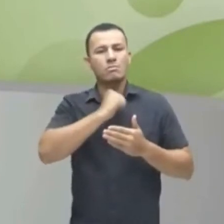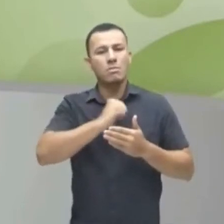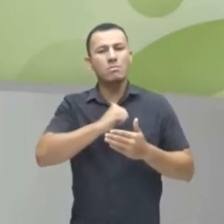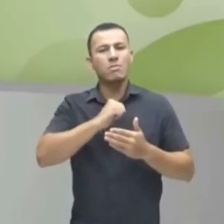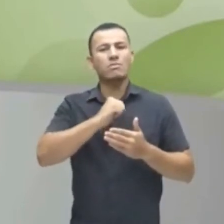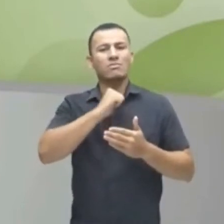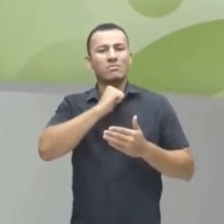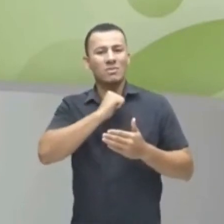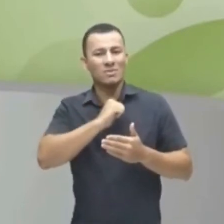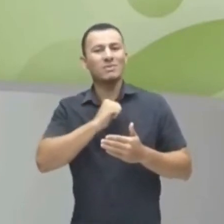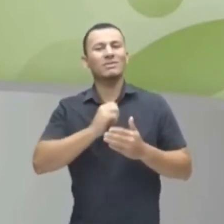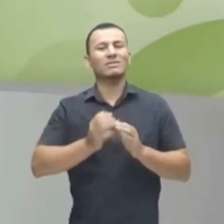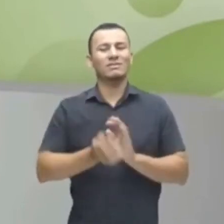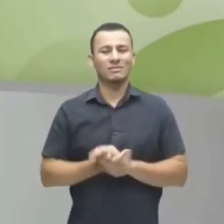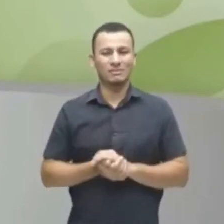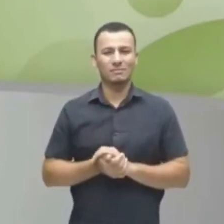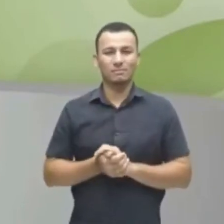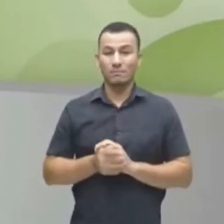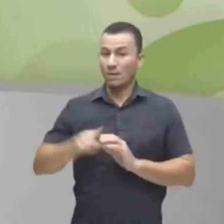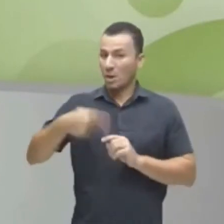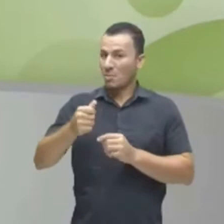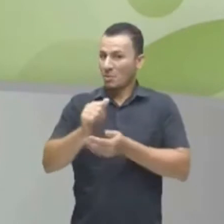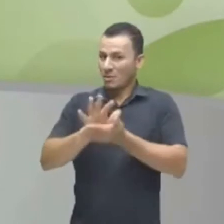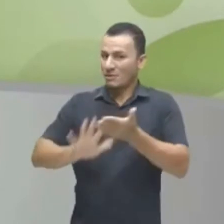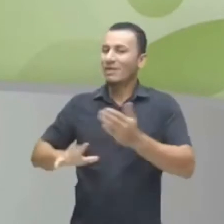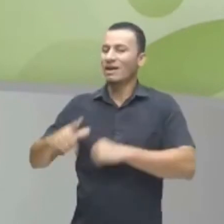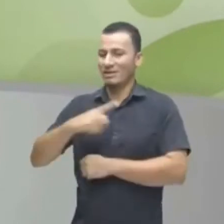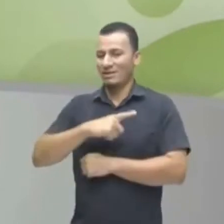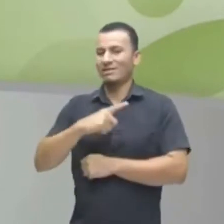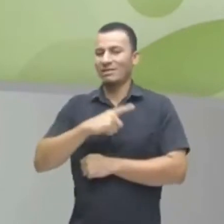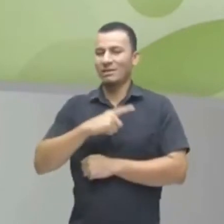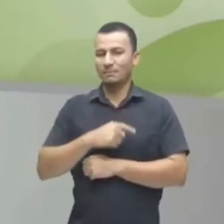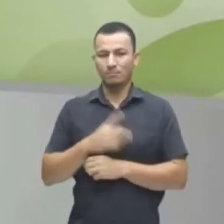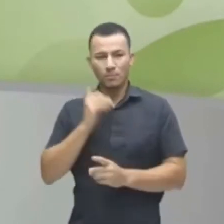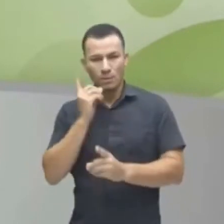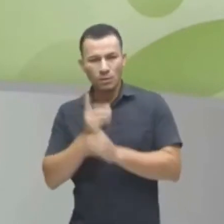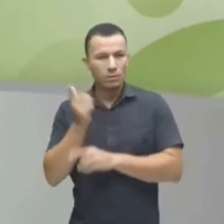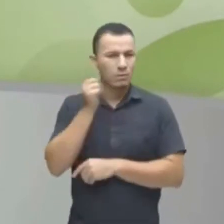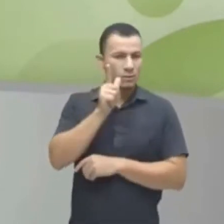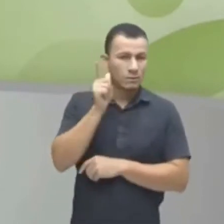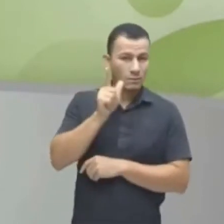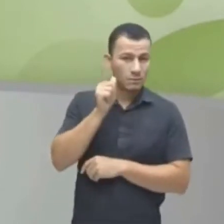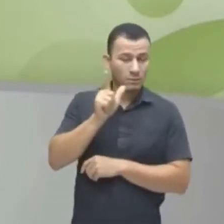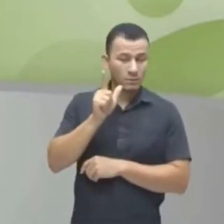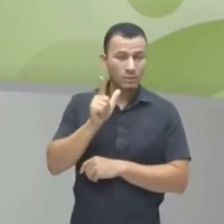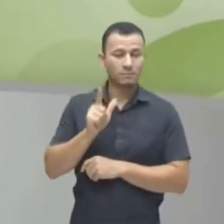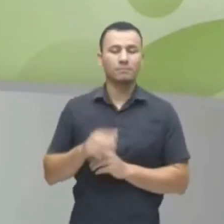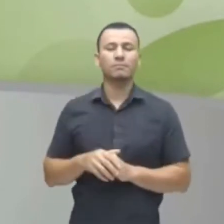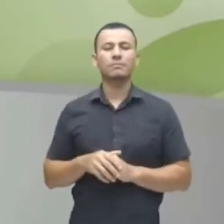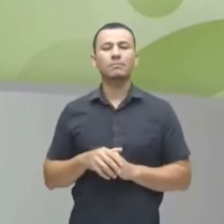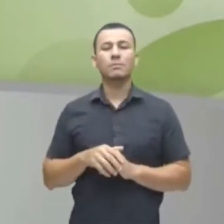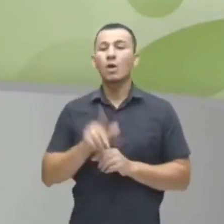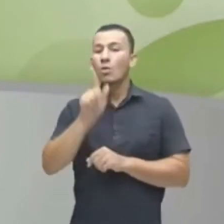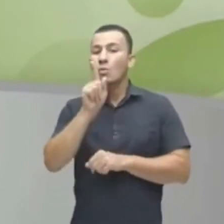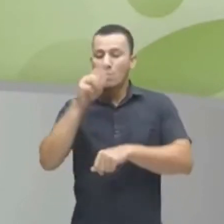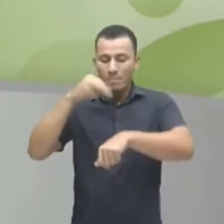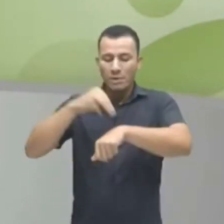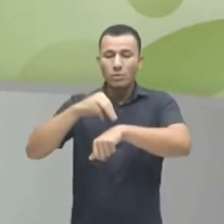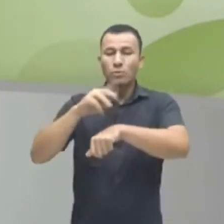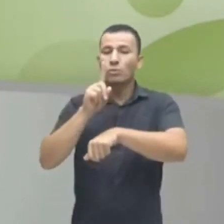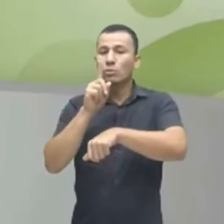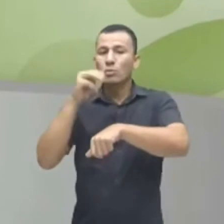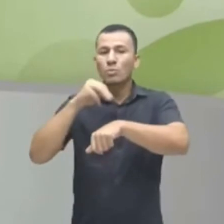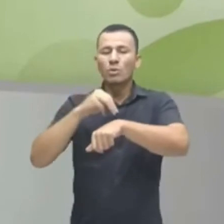E logo, logo nós vamos trazer uma atividade, mas tentem encontrar esses batimentos cardíacos e veja por 1 minuto